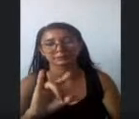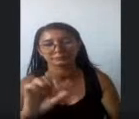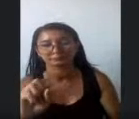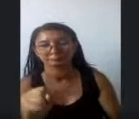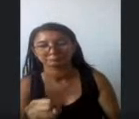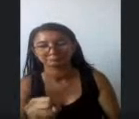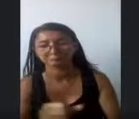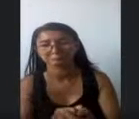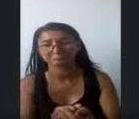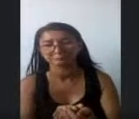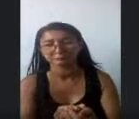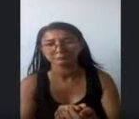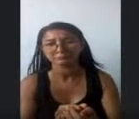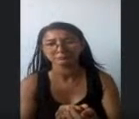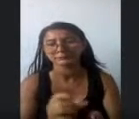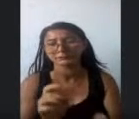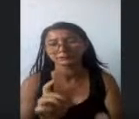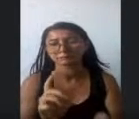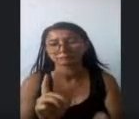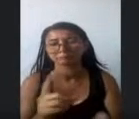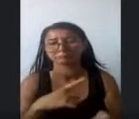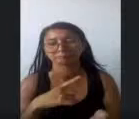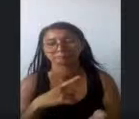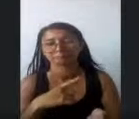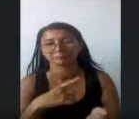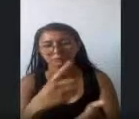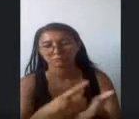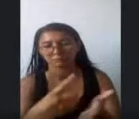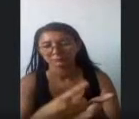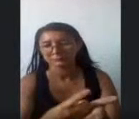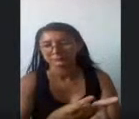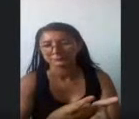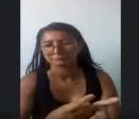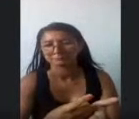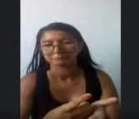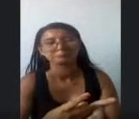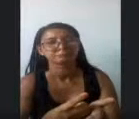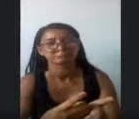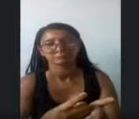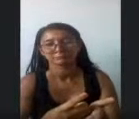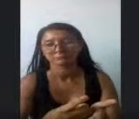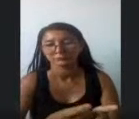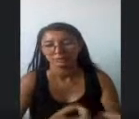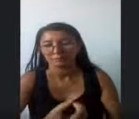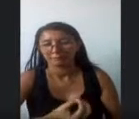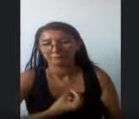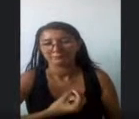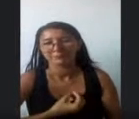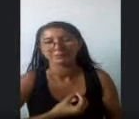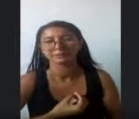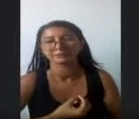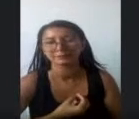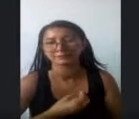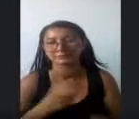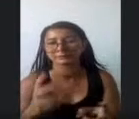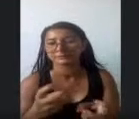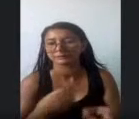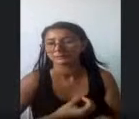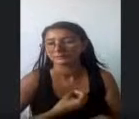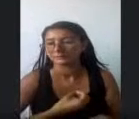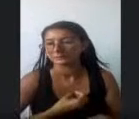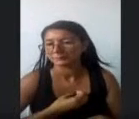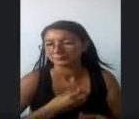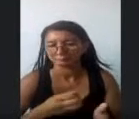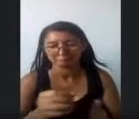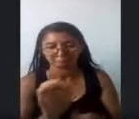por notificar, existia uma notificação viva, onde os casos eram notificados, eram encaminhados para o